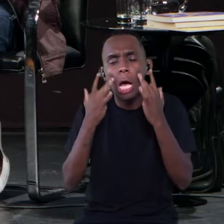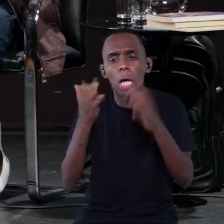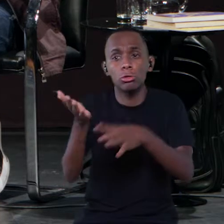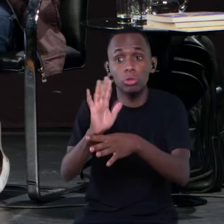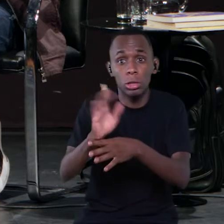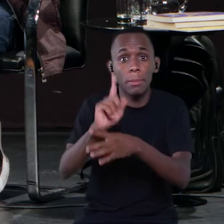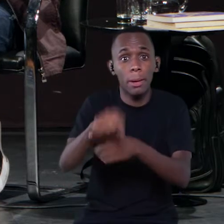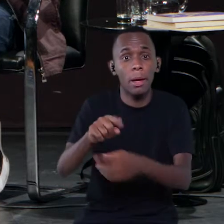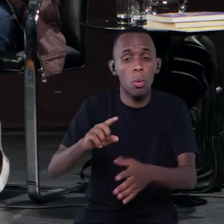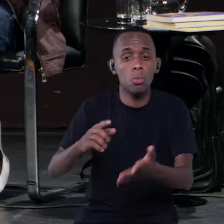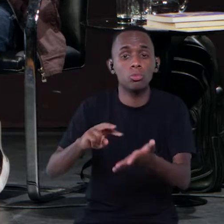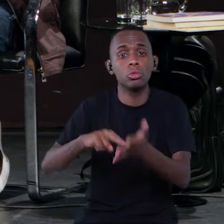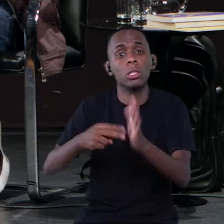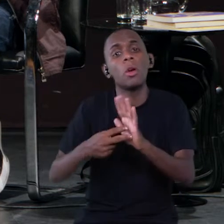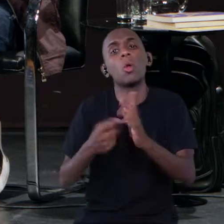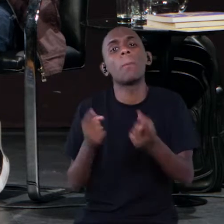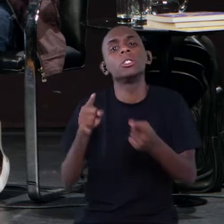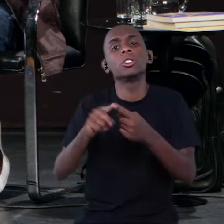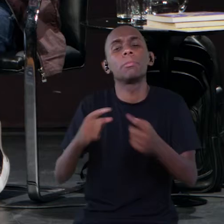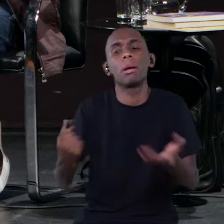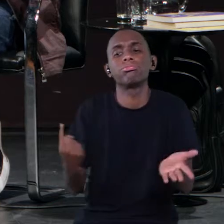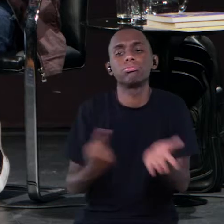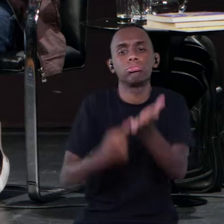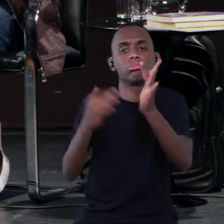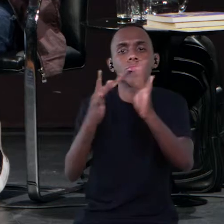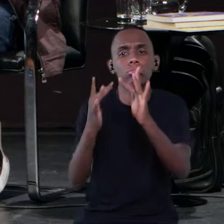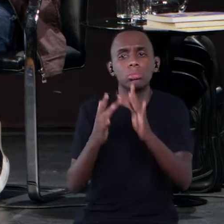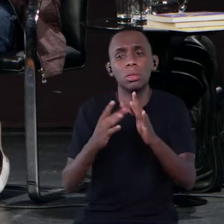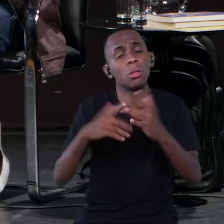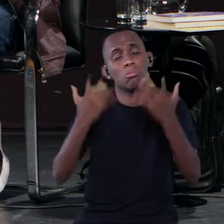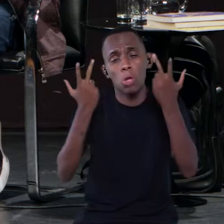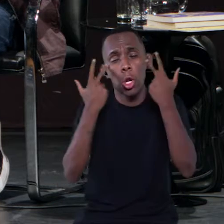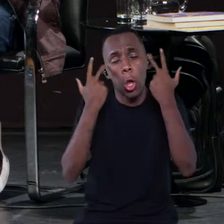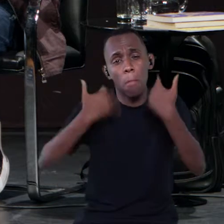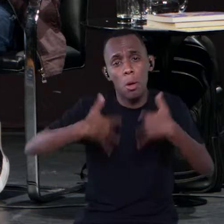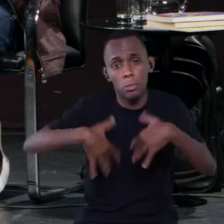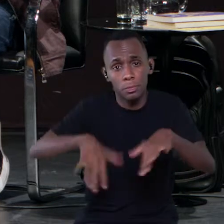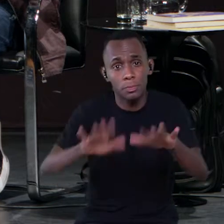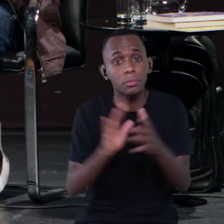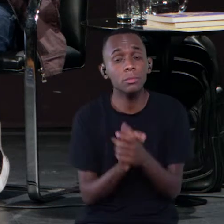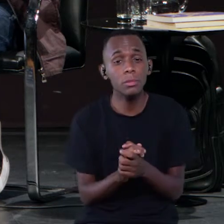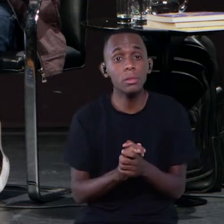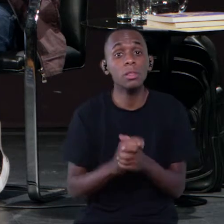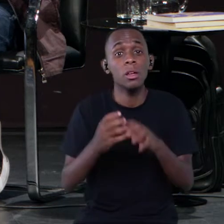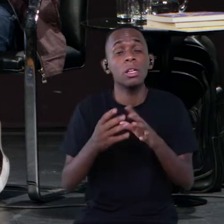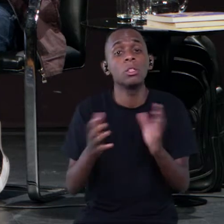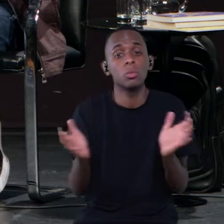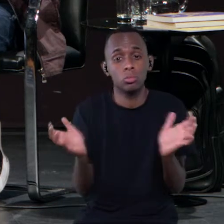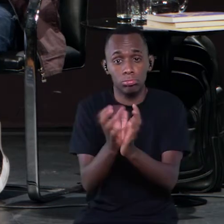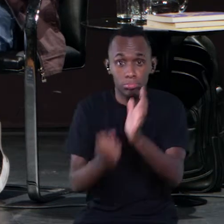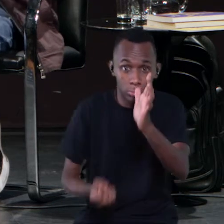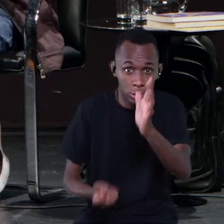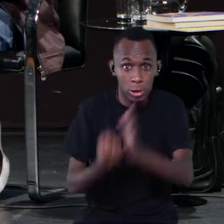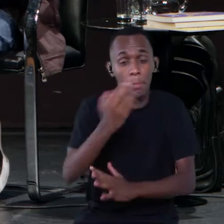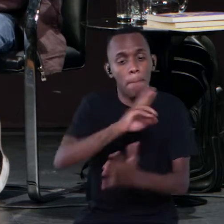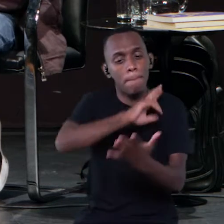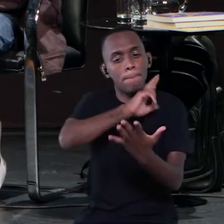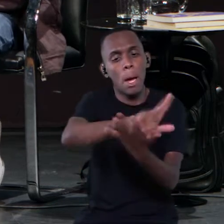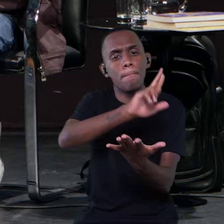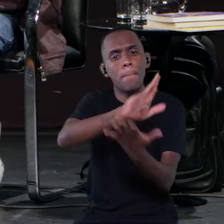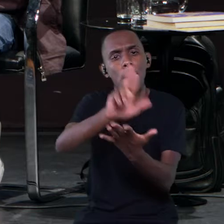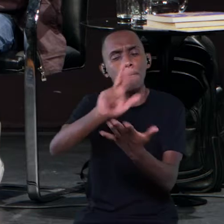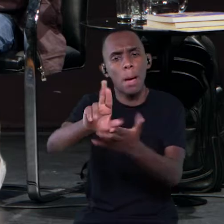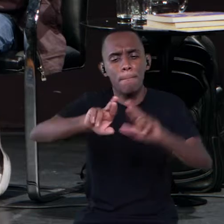fazia disso um motivo para se encontrar. E, quase que por um movimento casual, você acabava formando grupos